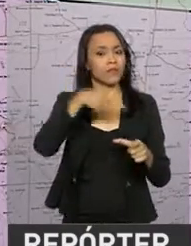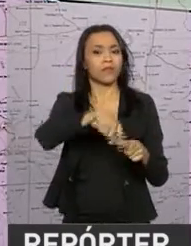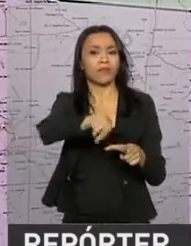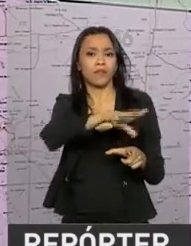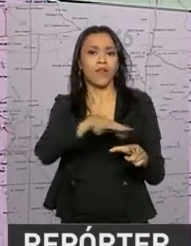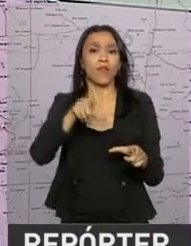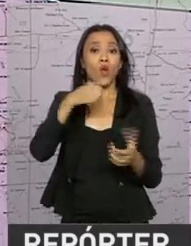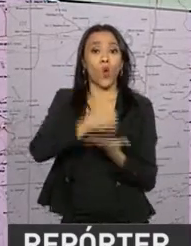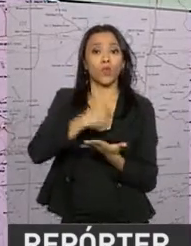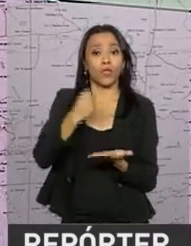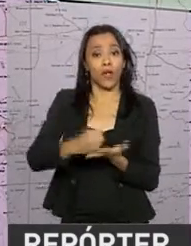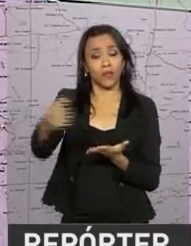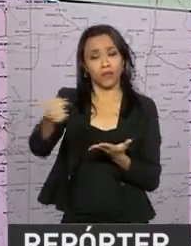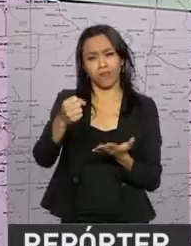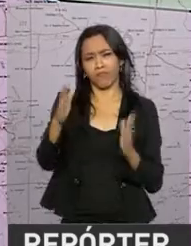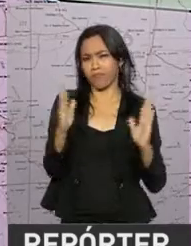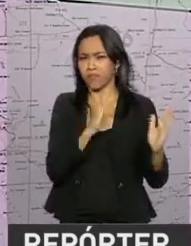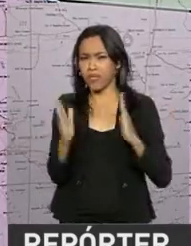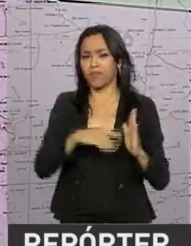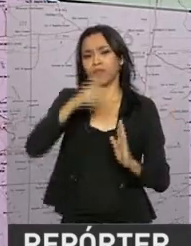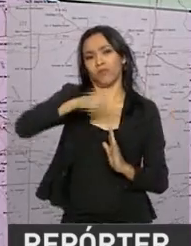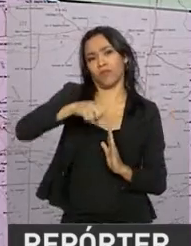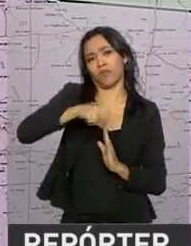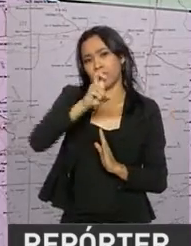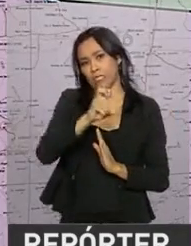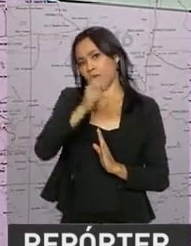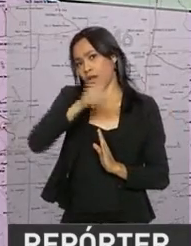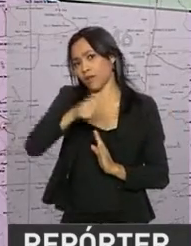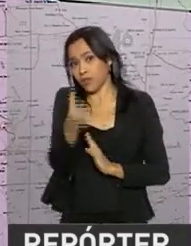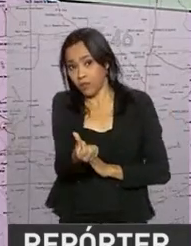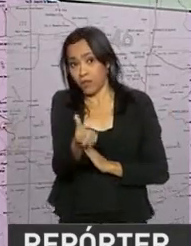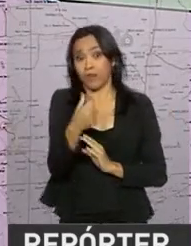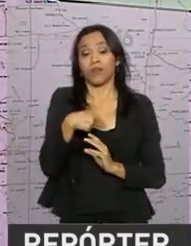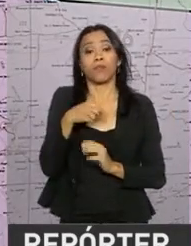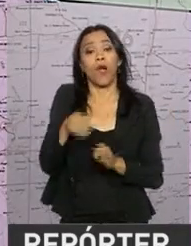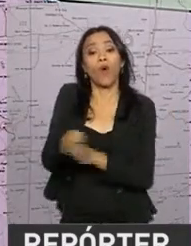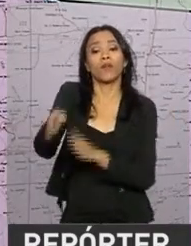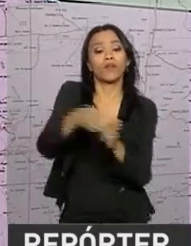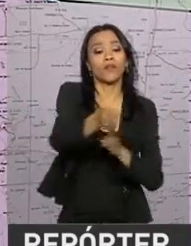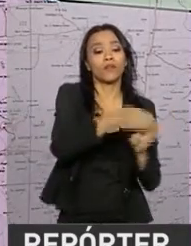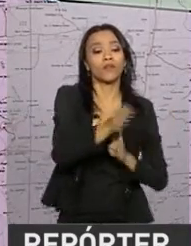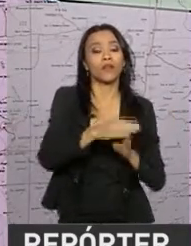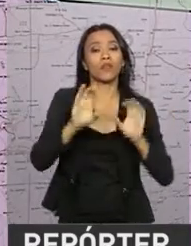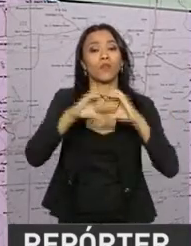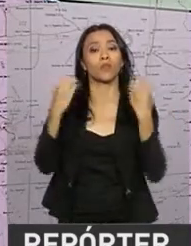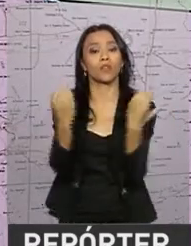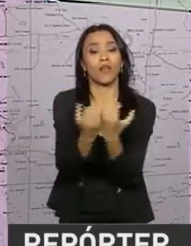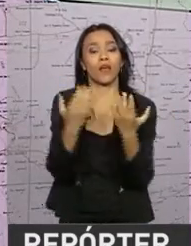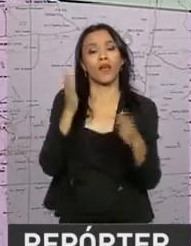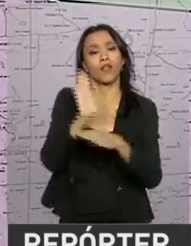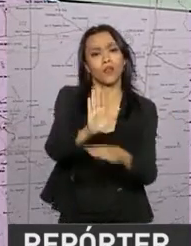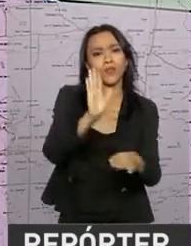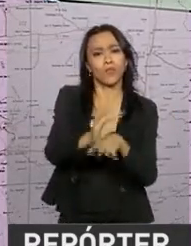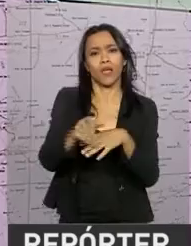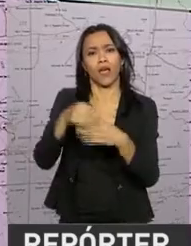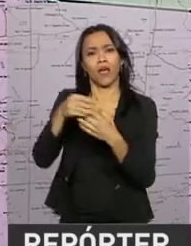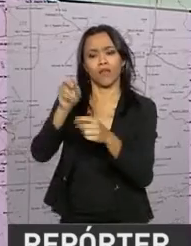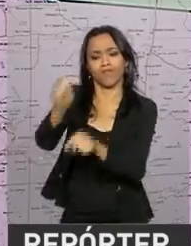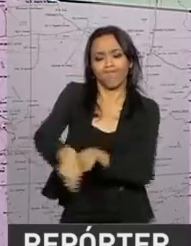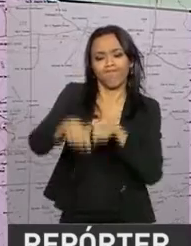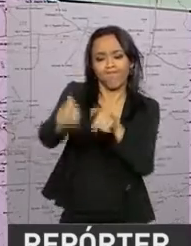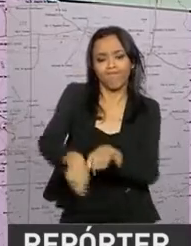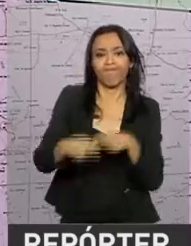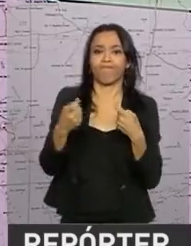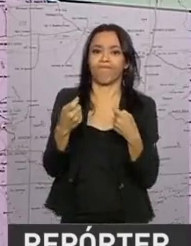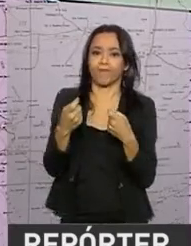por um período de 5 a 6 meses para fazer trabalho de prevenção com a comunidade, ajudar nas roças e na queima quando necessário